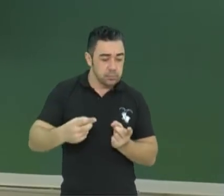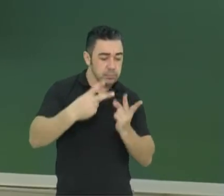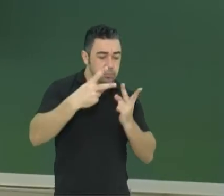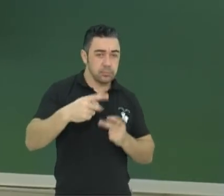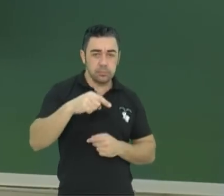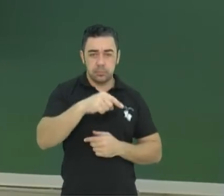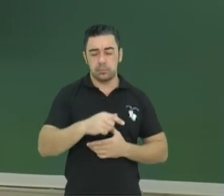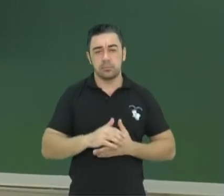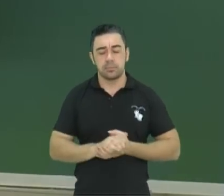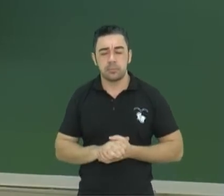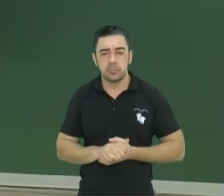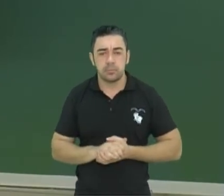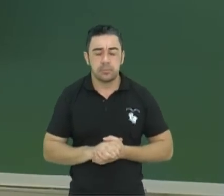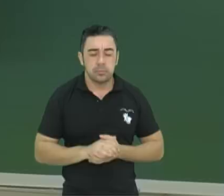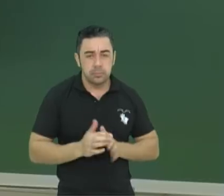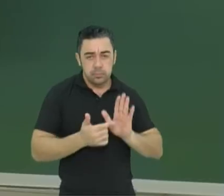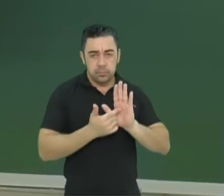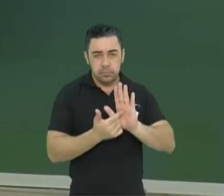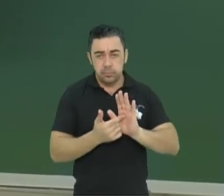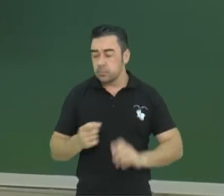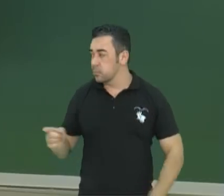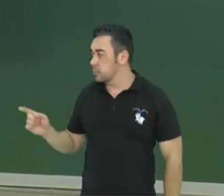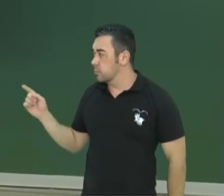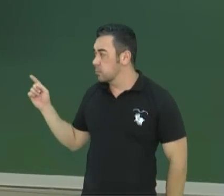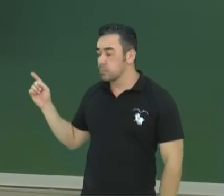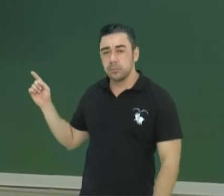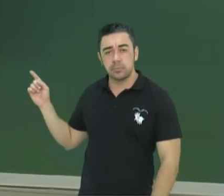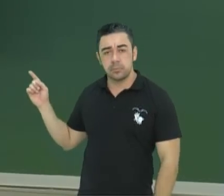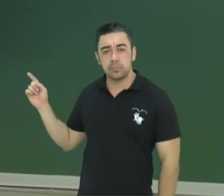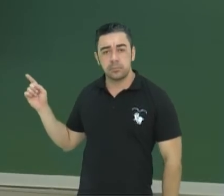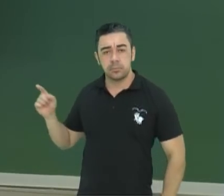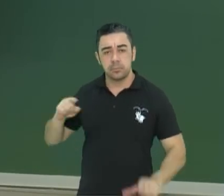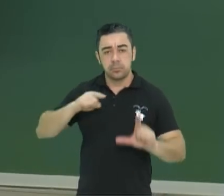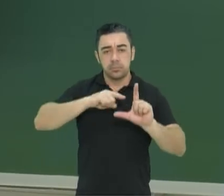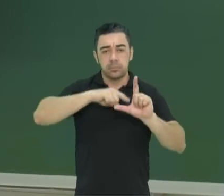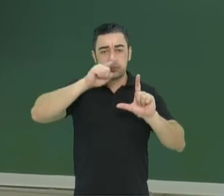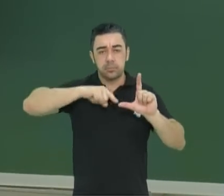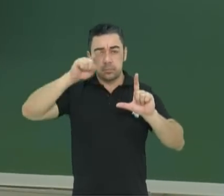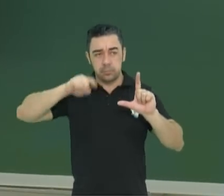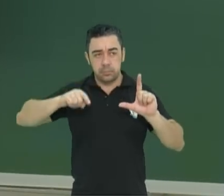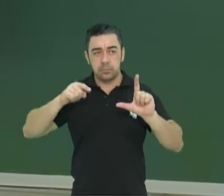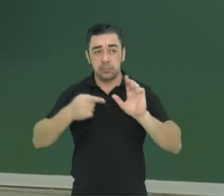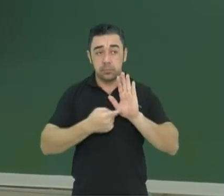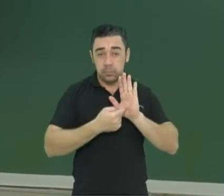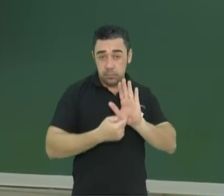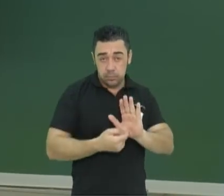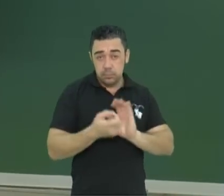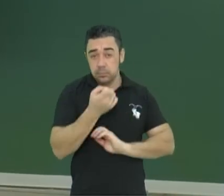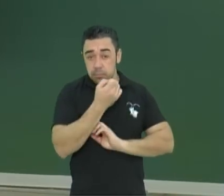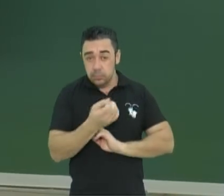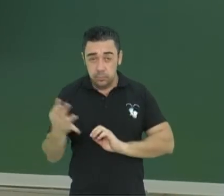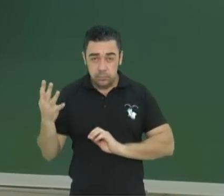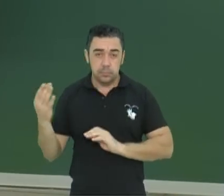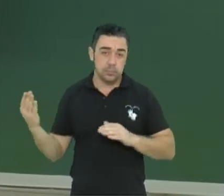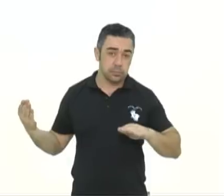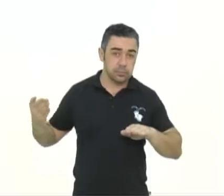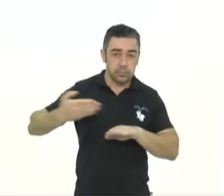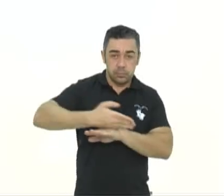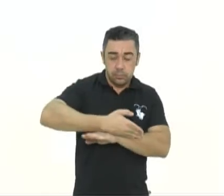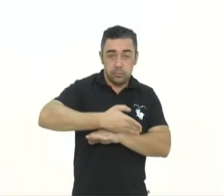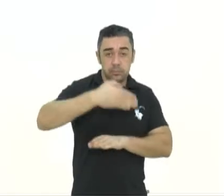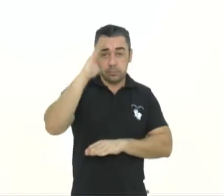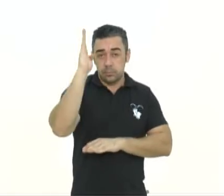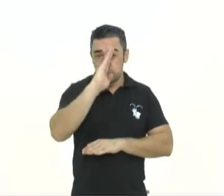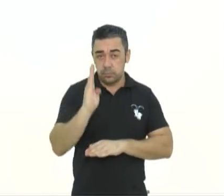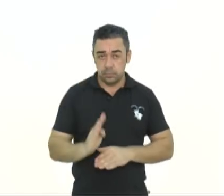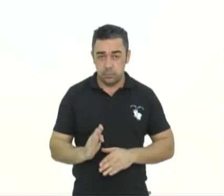escravos. Eu trago aqui para vocês um gráfico que é a entrada de africanos no Brasil, né? Então a gente